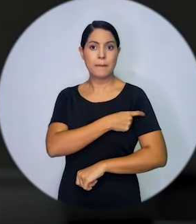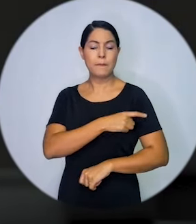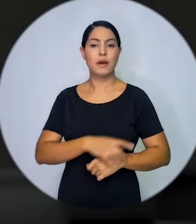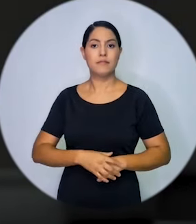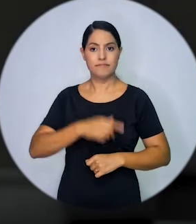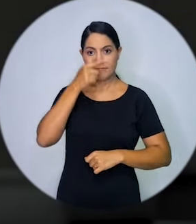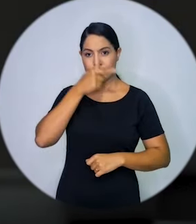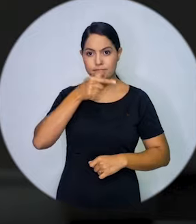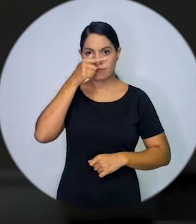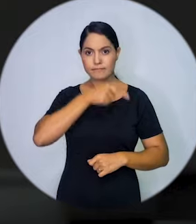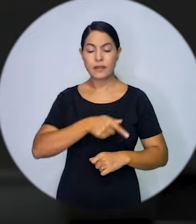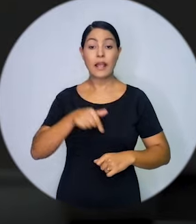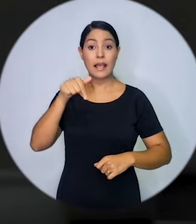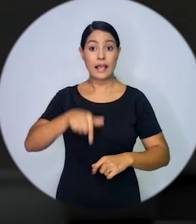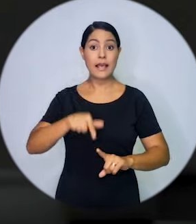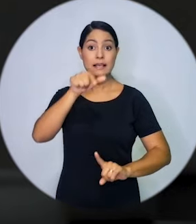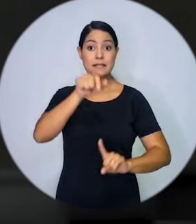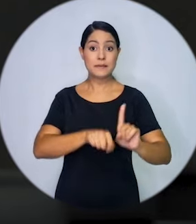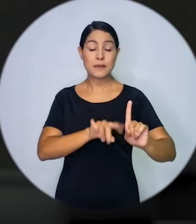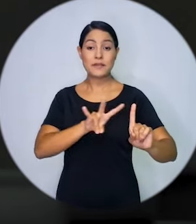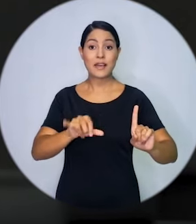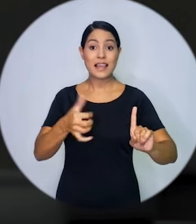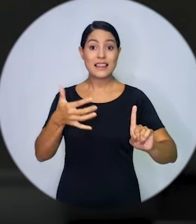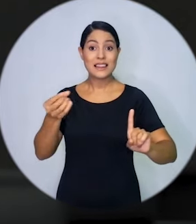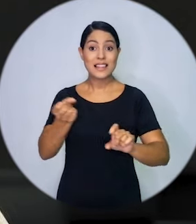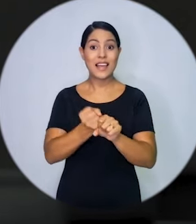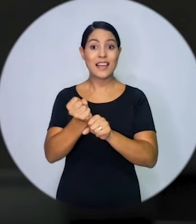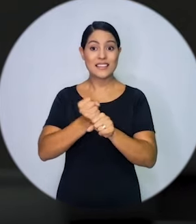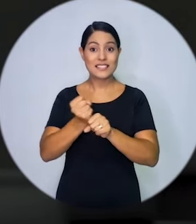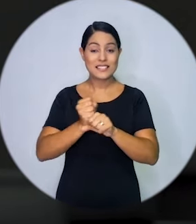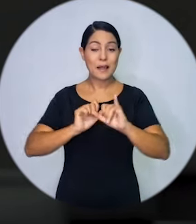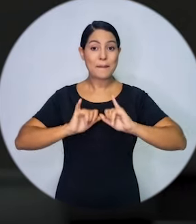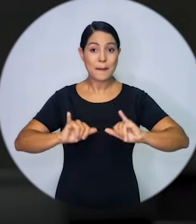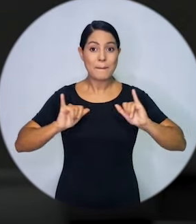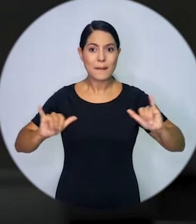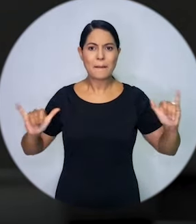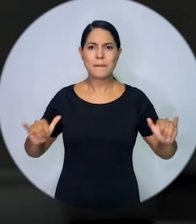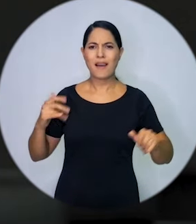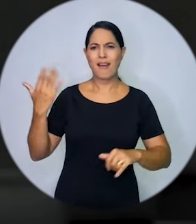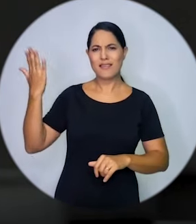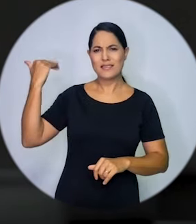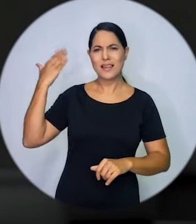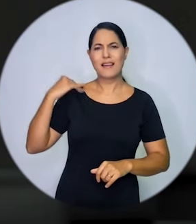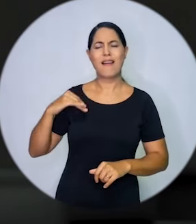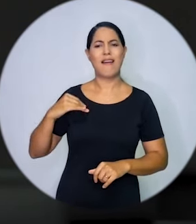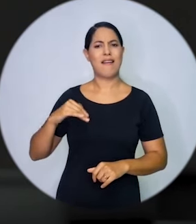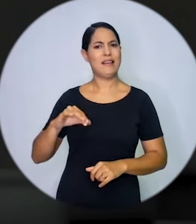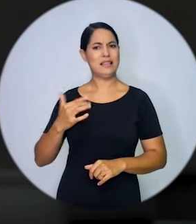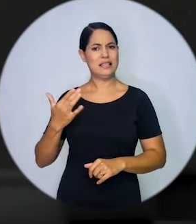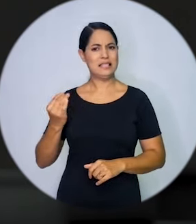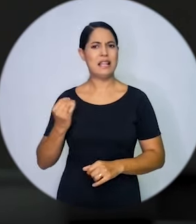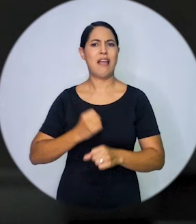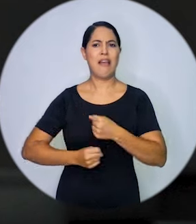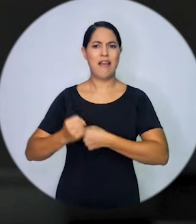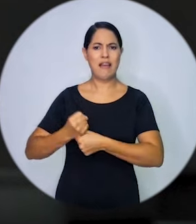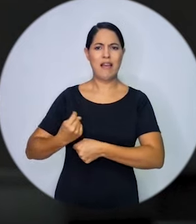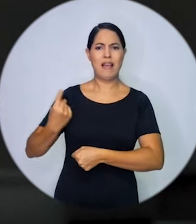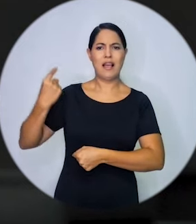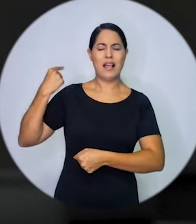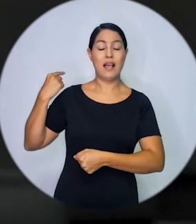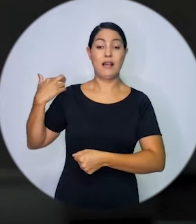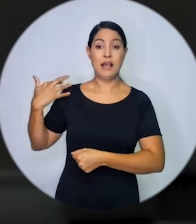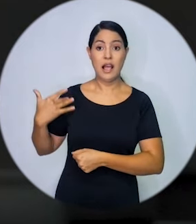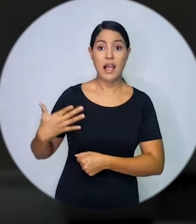da advocacia contra a gripe celebra neste mês uma década de existência. Desde a criação, são distribuídas